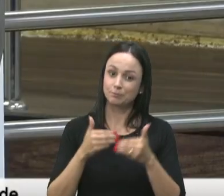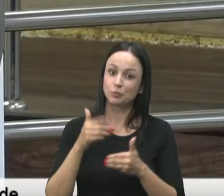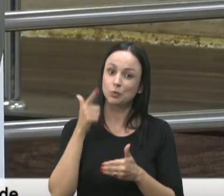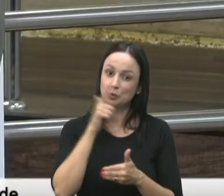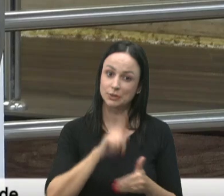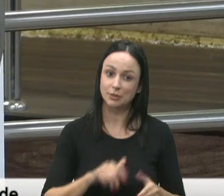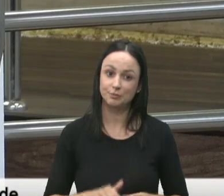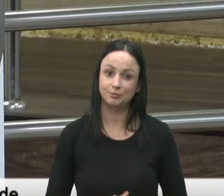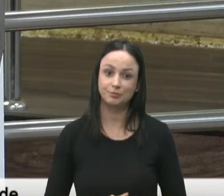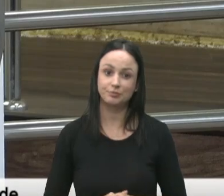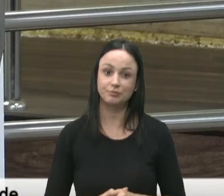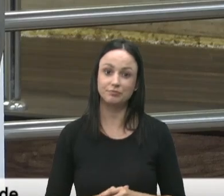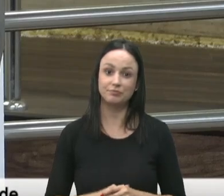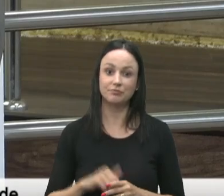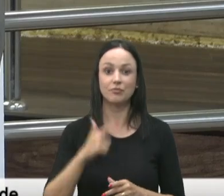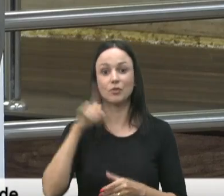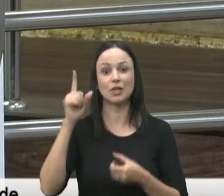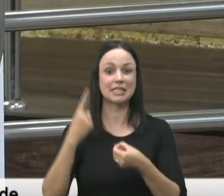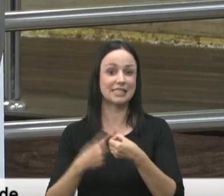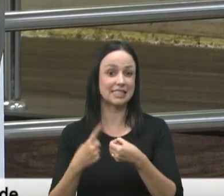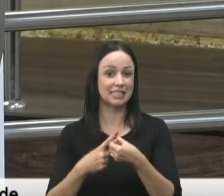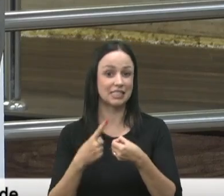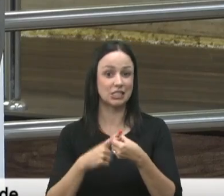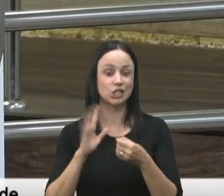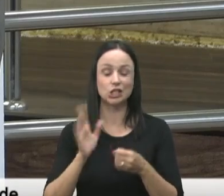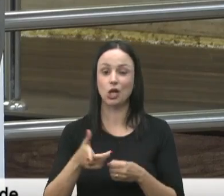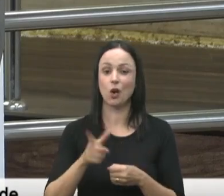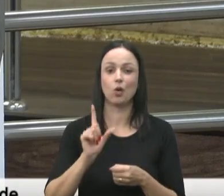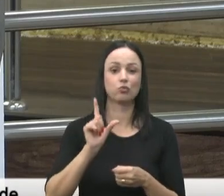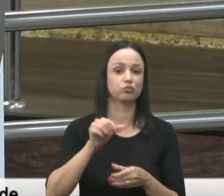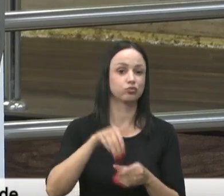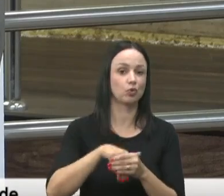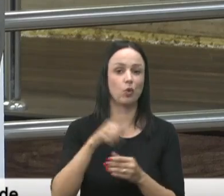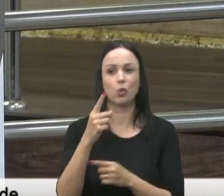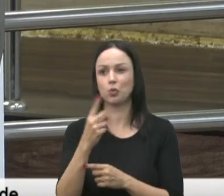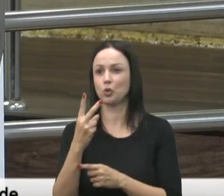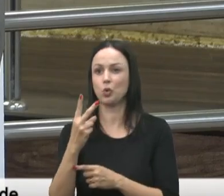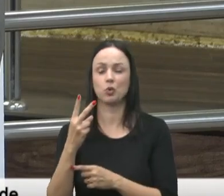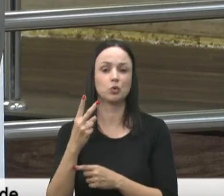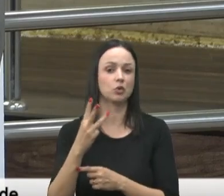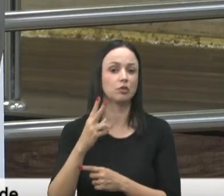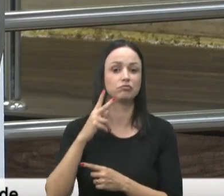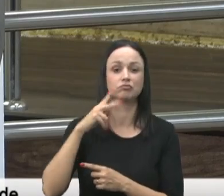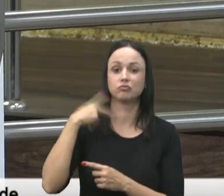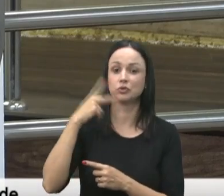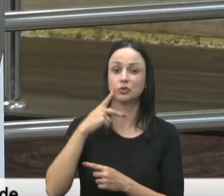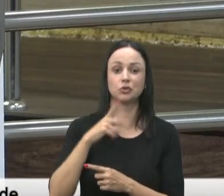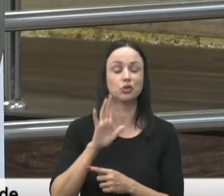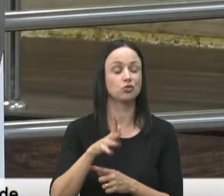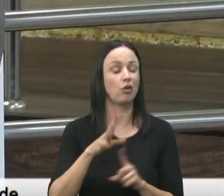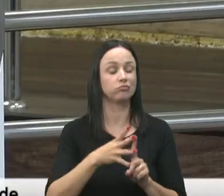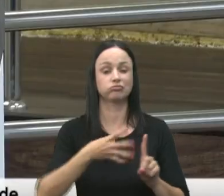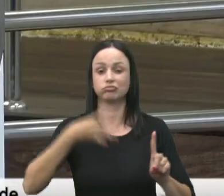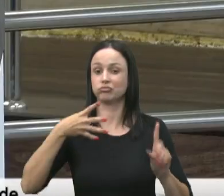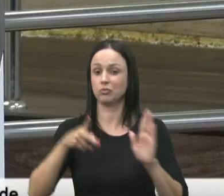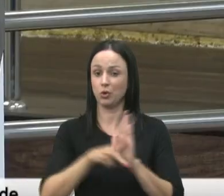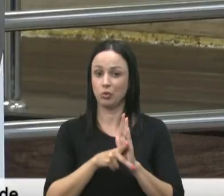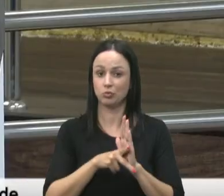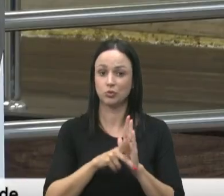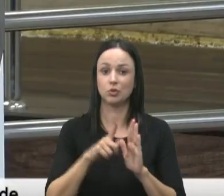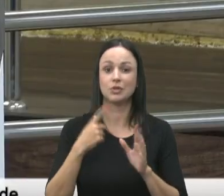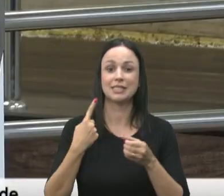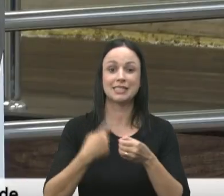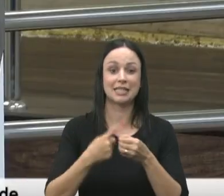conquistar. Nas grandes cidades a gente já elegeu 1, 2, 3 parlamentares LGBTs. Nas grandes cidades a